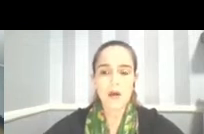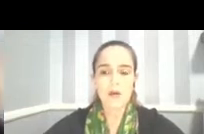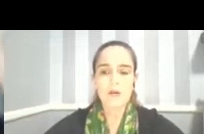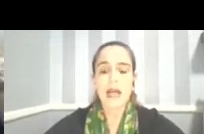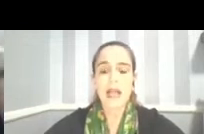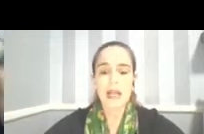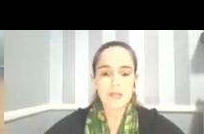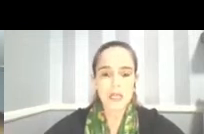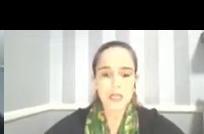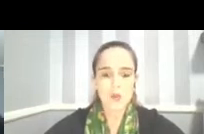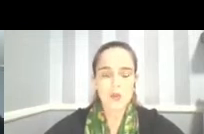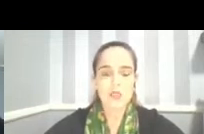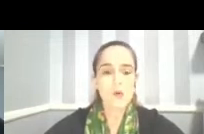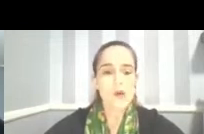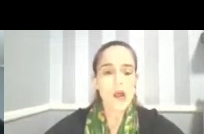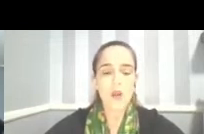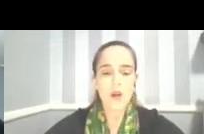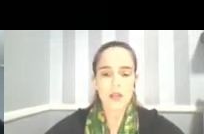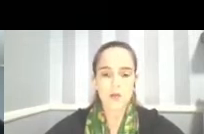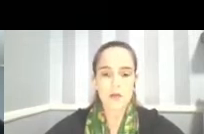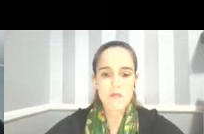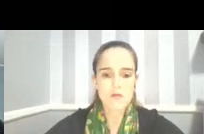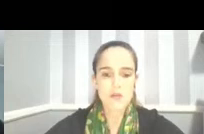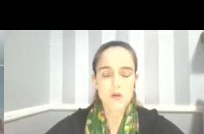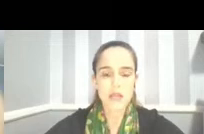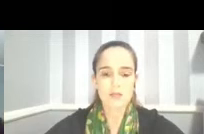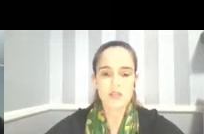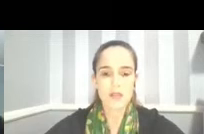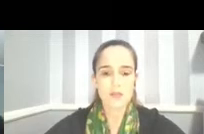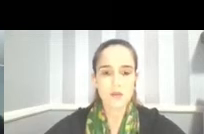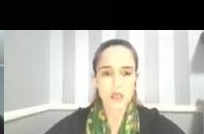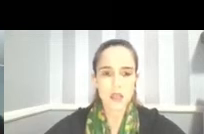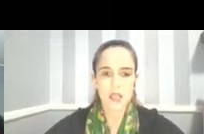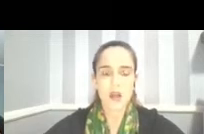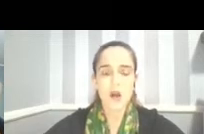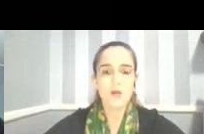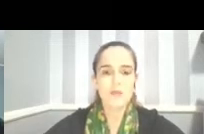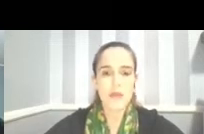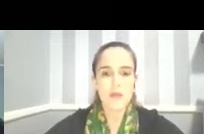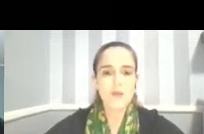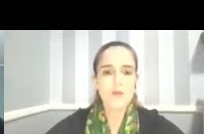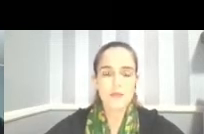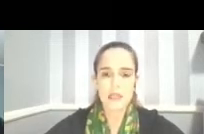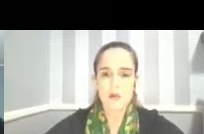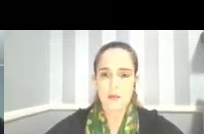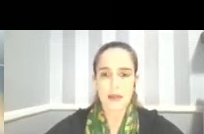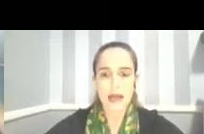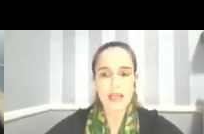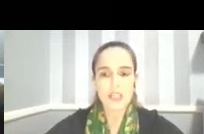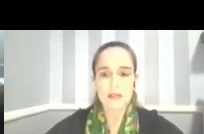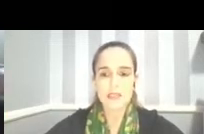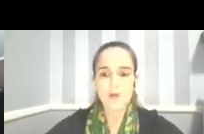comprimir com a mão. Lembrando, nunca coloque a sua mão em contato direto com o sangue. Use uma luva, uma